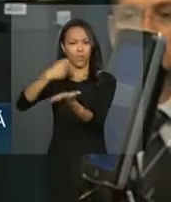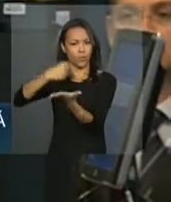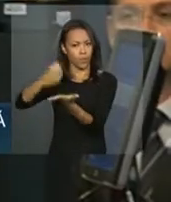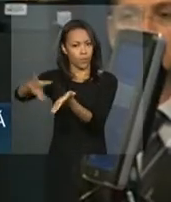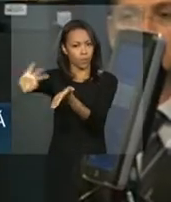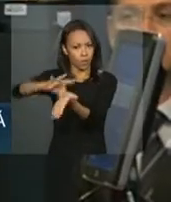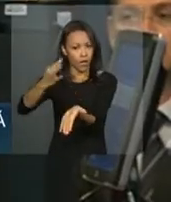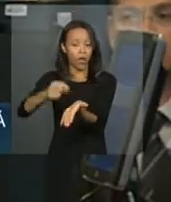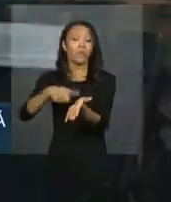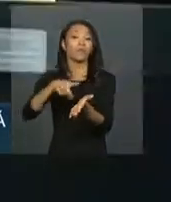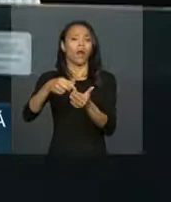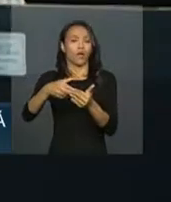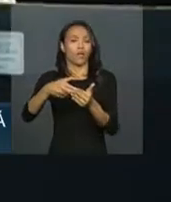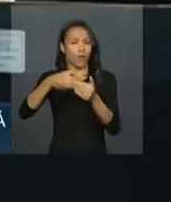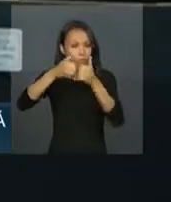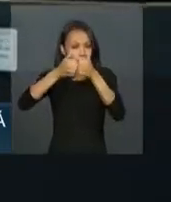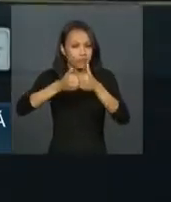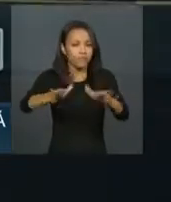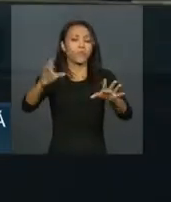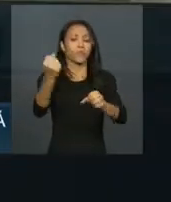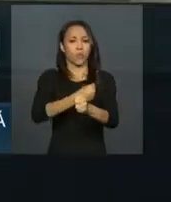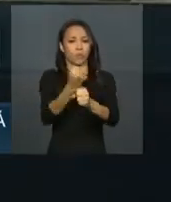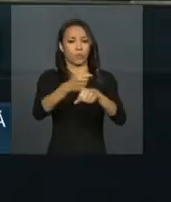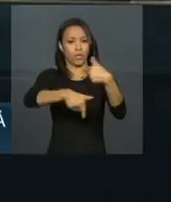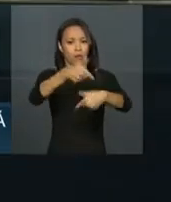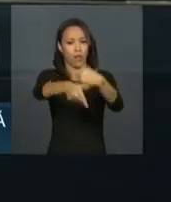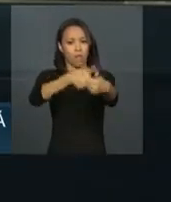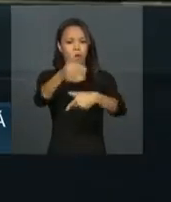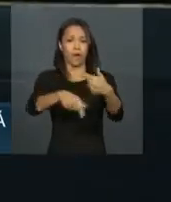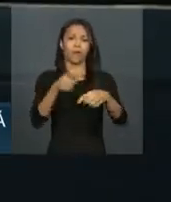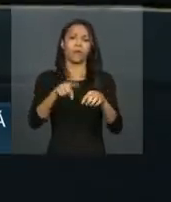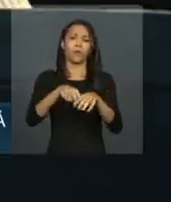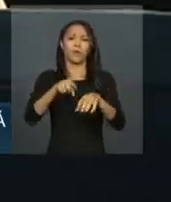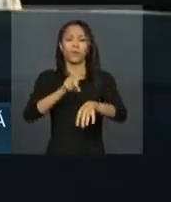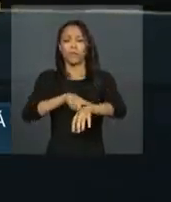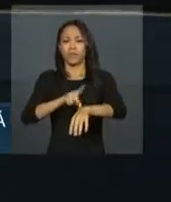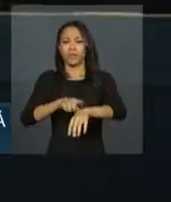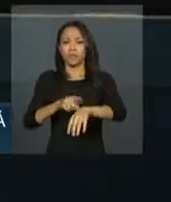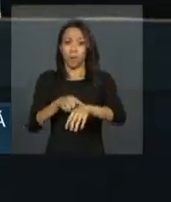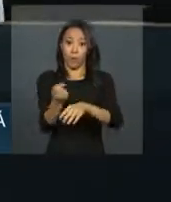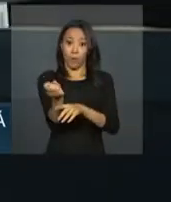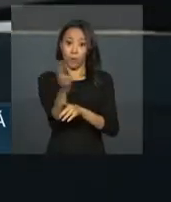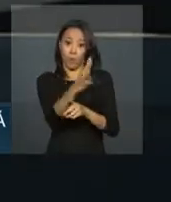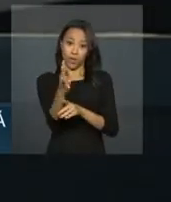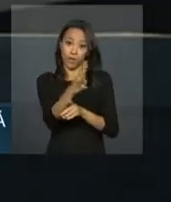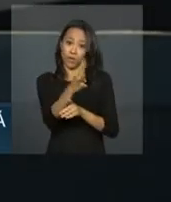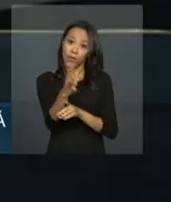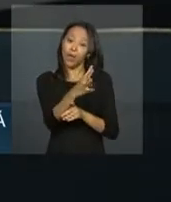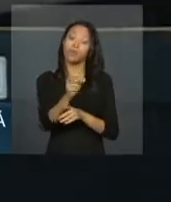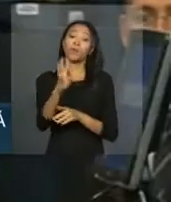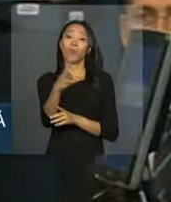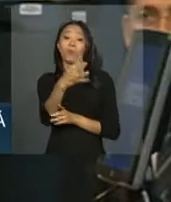instalações devem entrar em operação entre 44 e 46